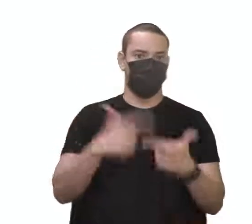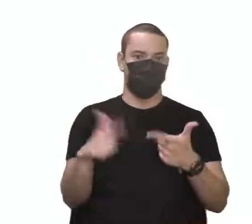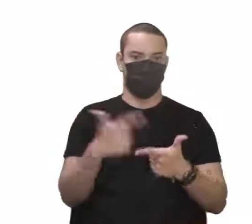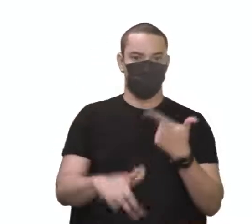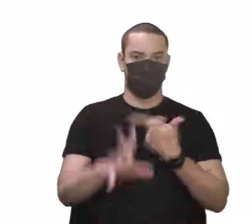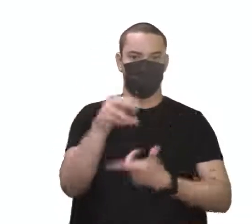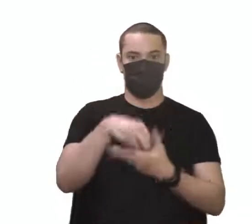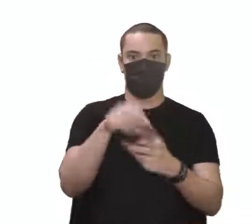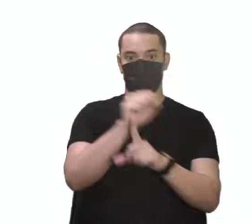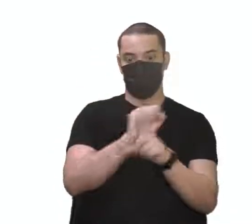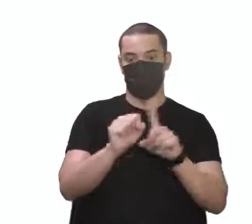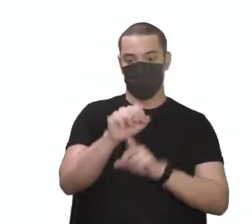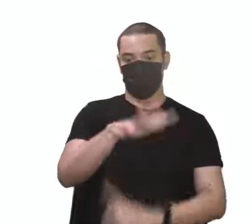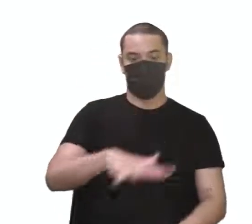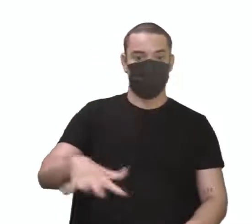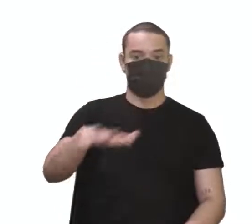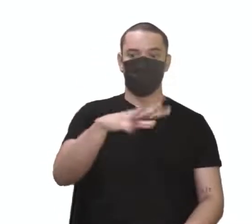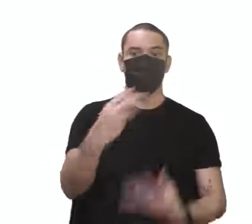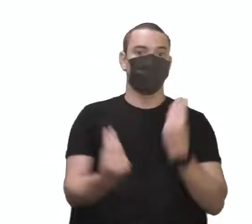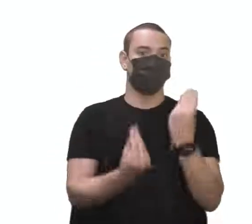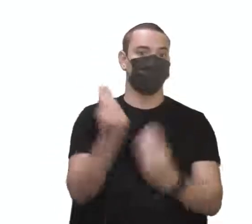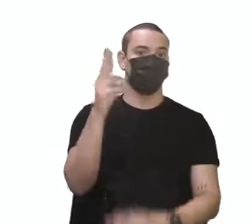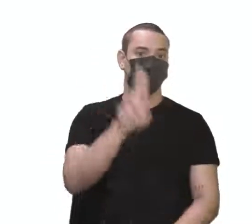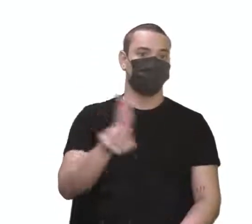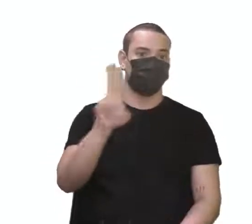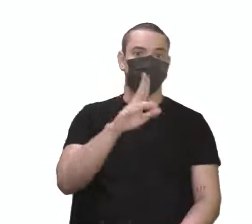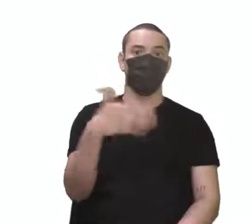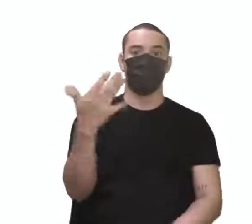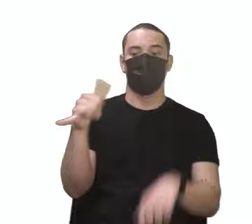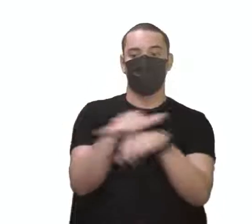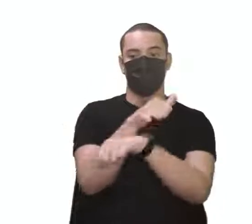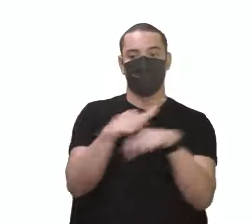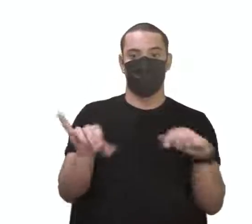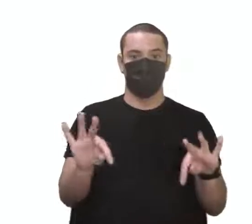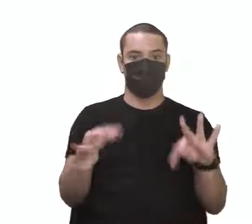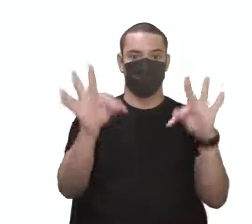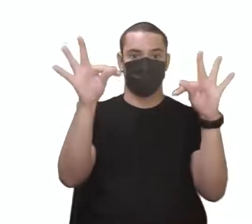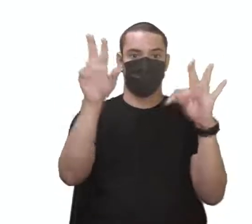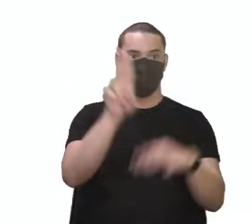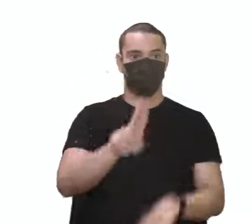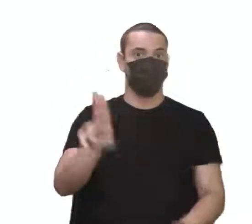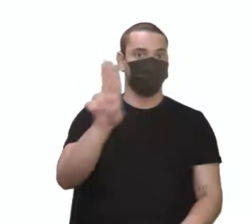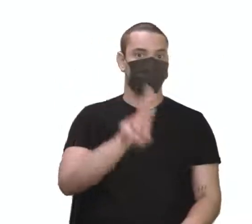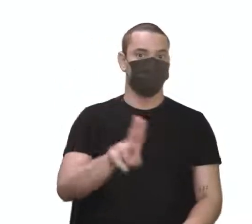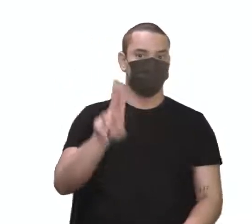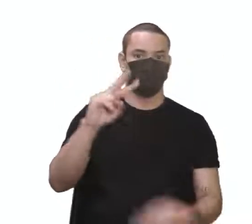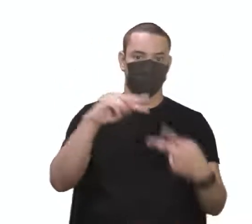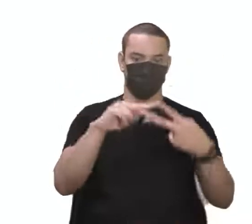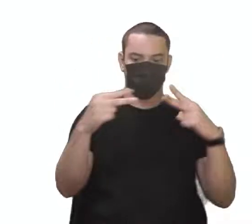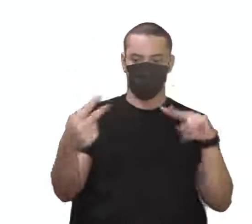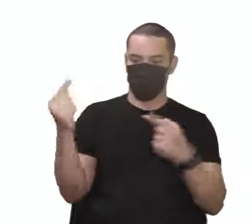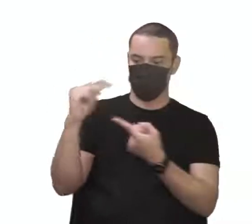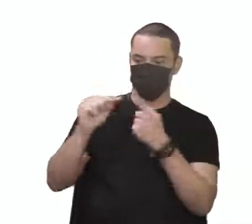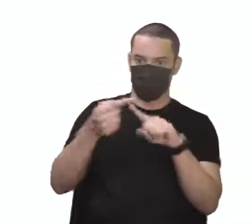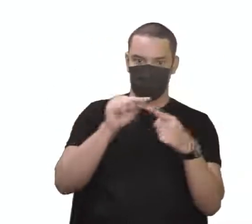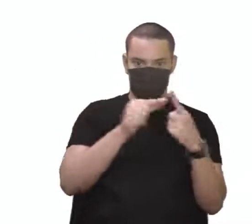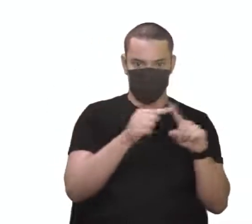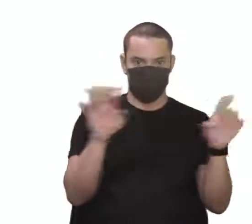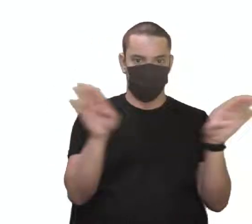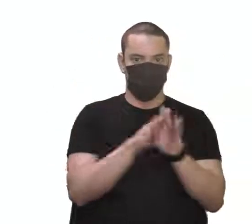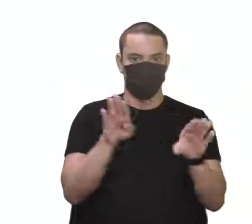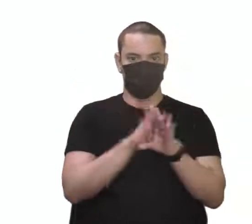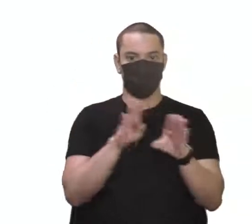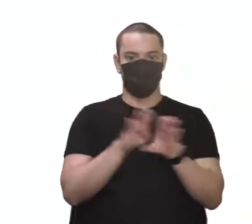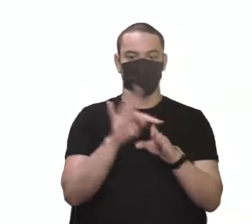na sociedade. Como é que a gente utiliza isso? Que técnicas a gente utiliza então, professora? O DNA recombinante e